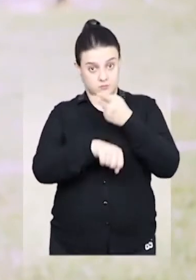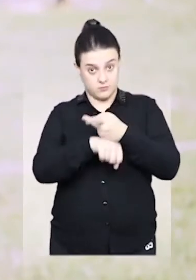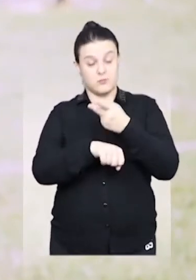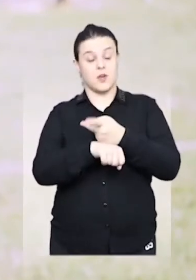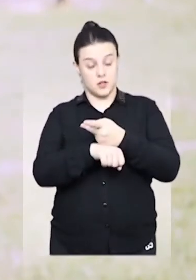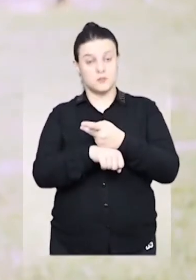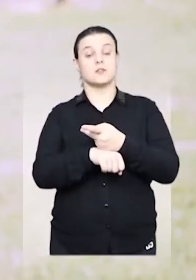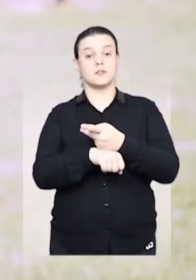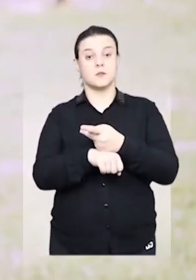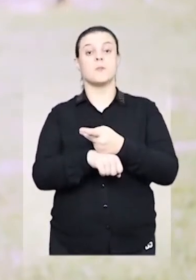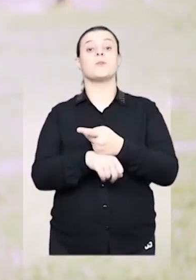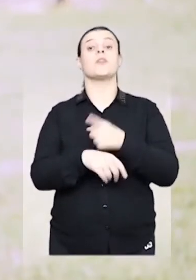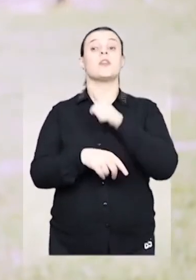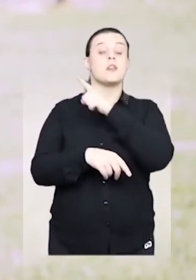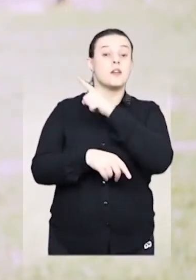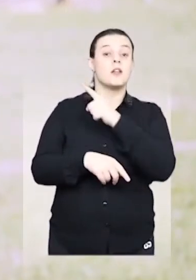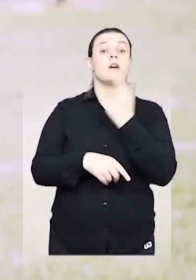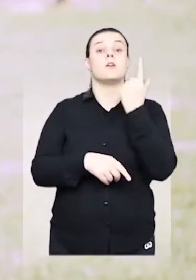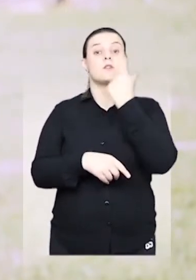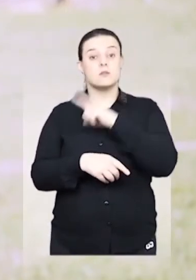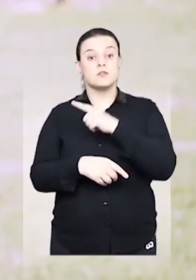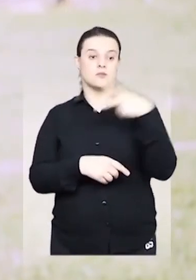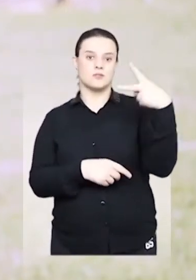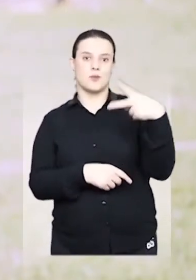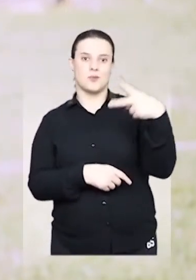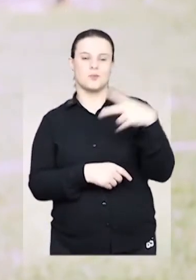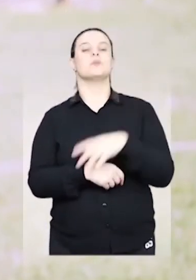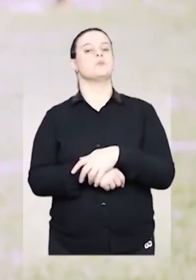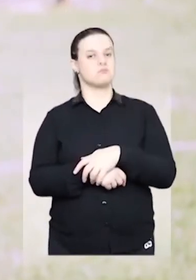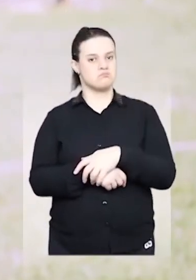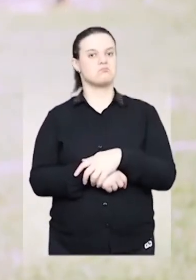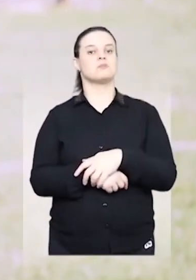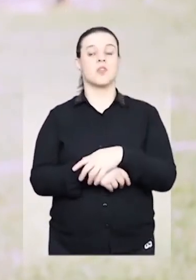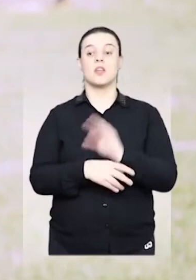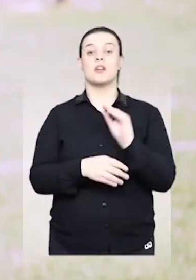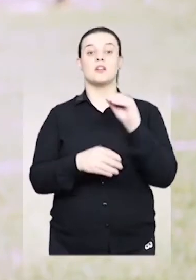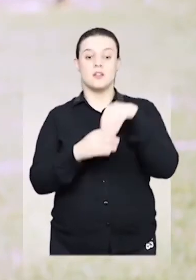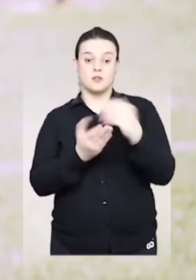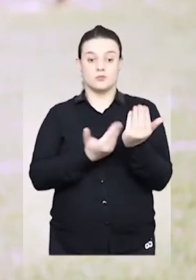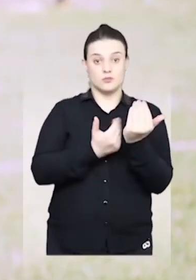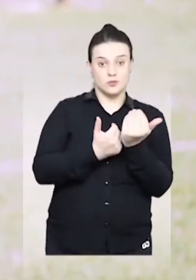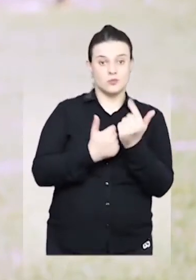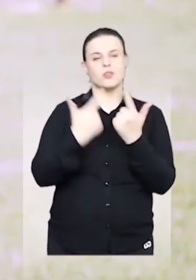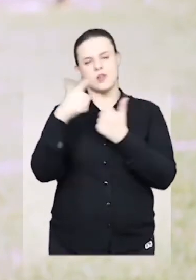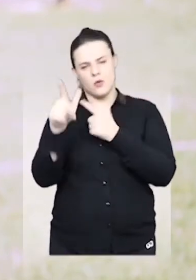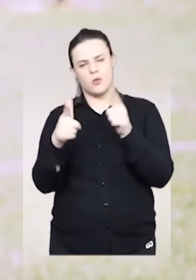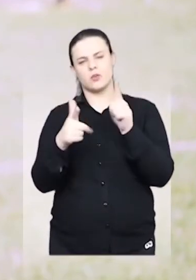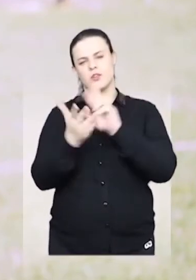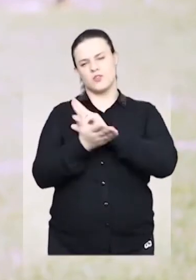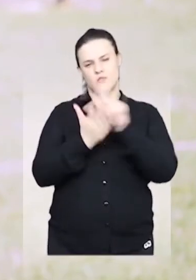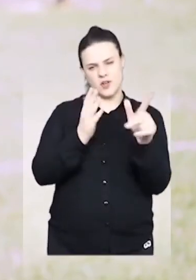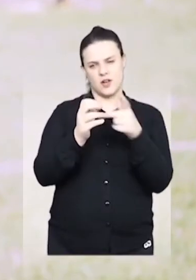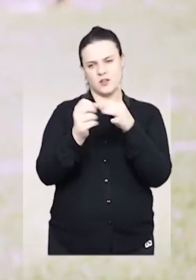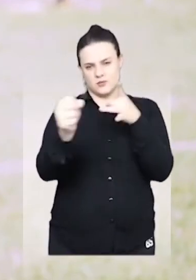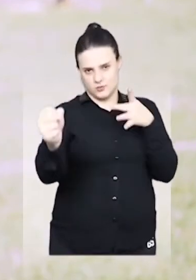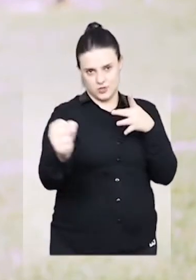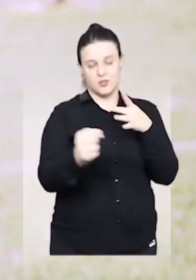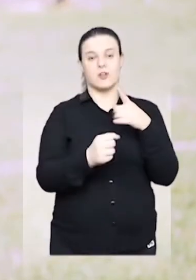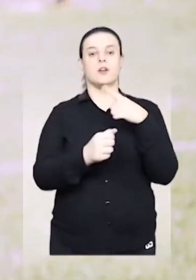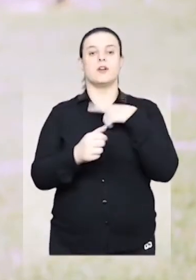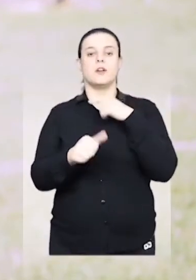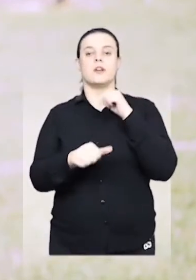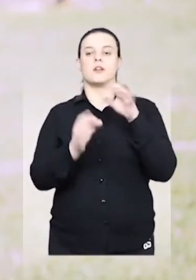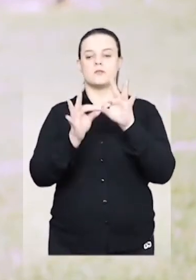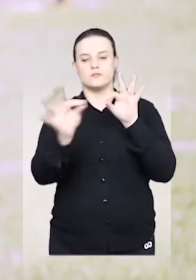o IVAS. E lá nós fomos vice-campeões dentro do juvenil, que são outras condições de tiro. Então, no juvenil a gente